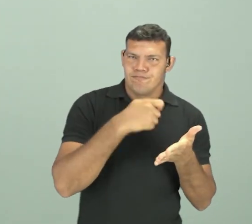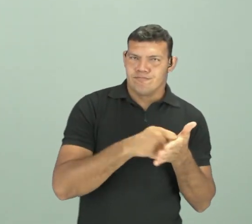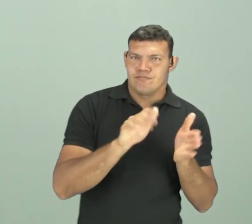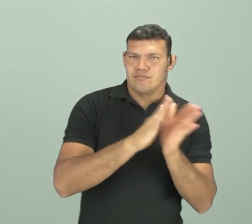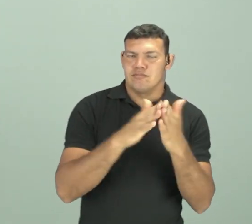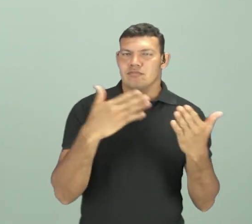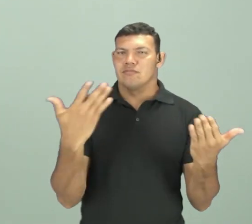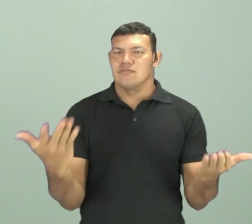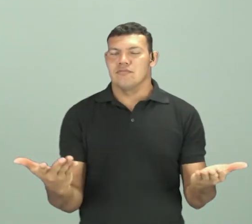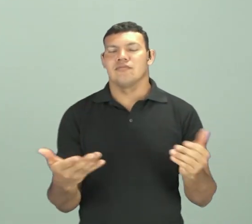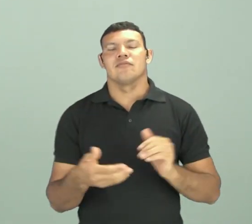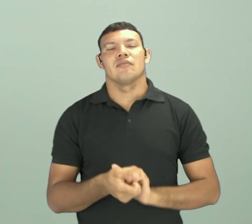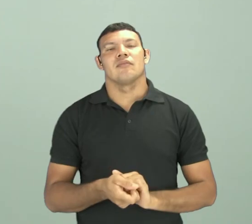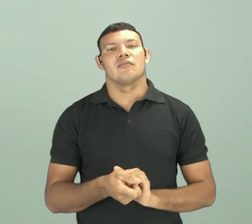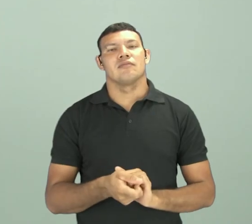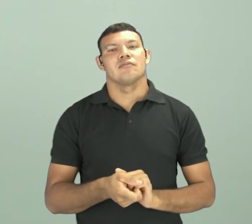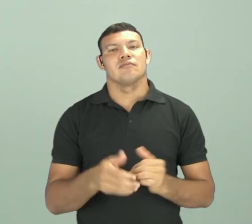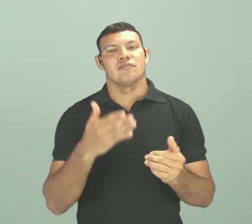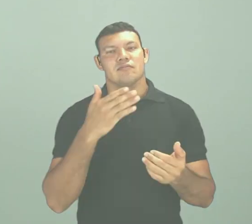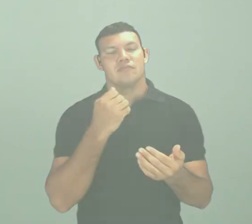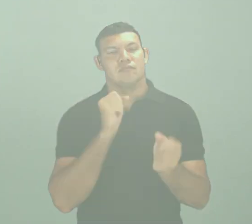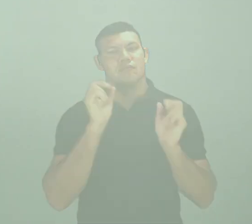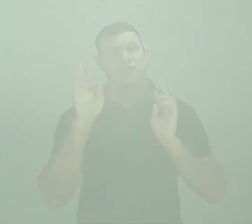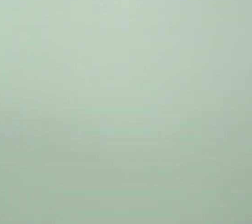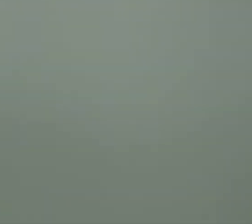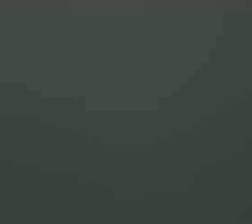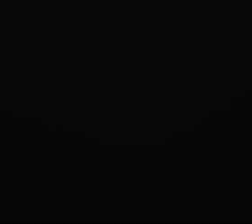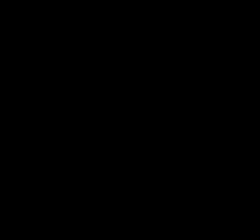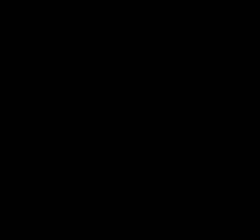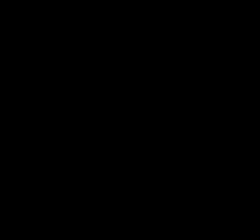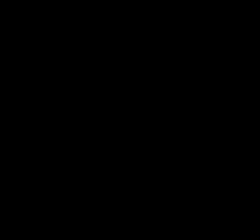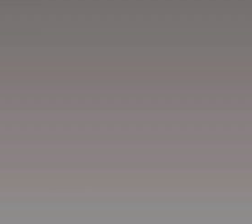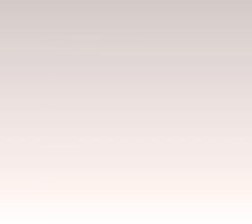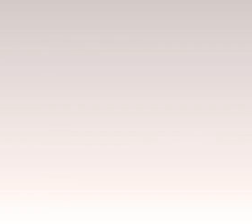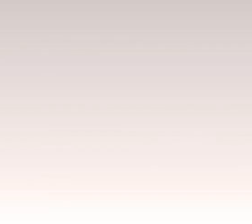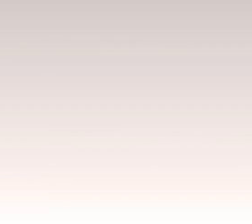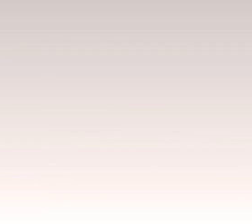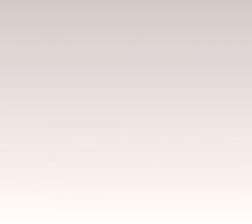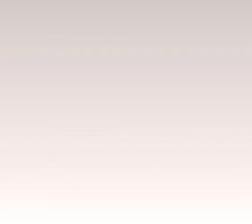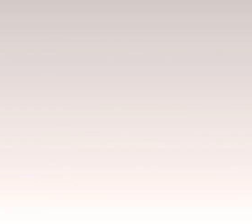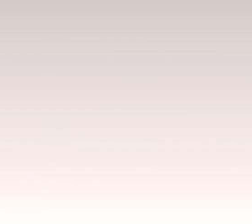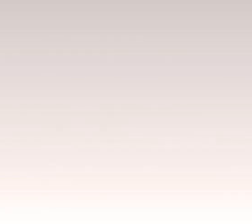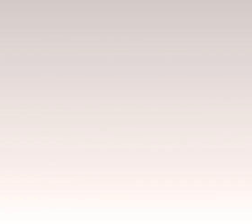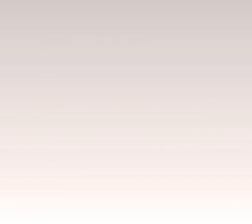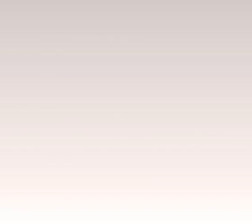Até mais, espero vocês na próxima aula.